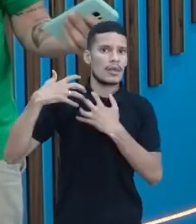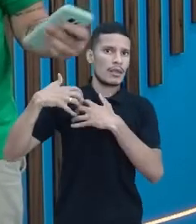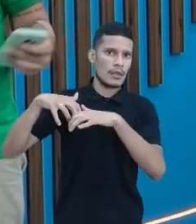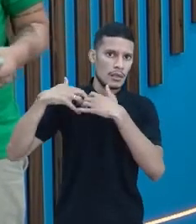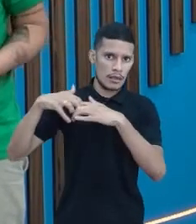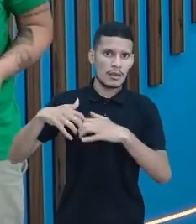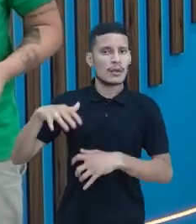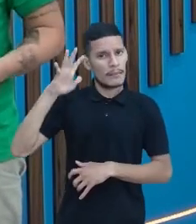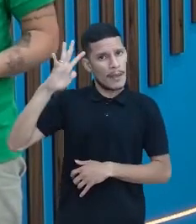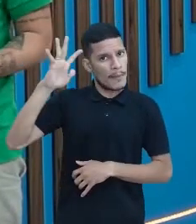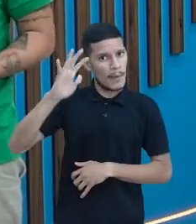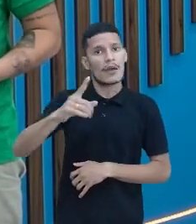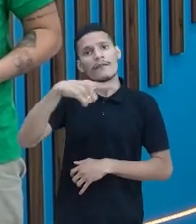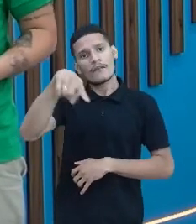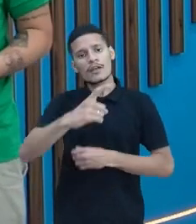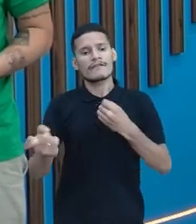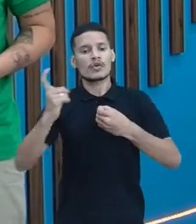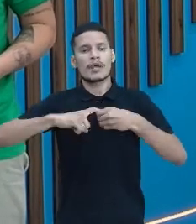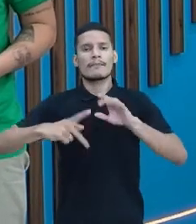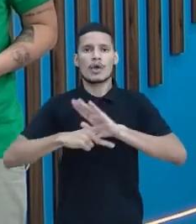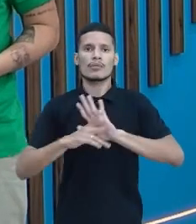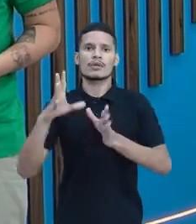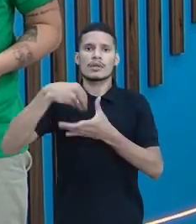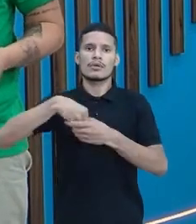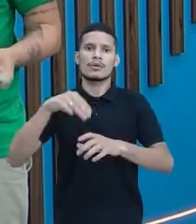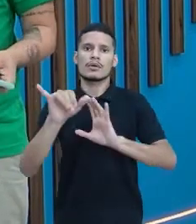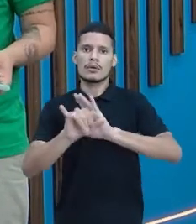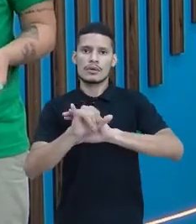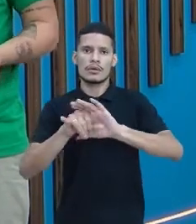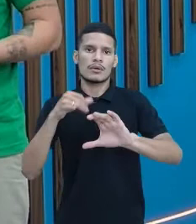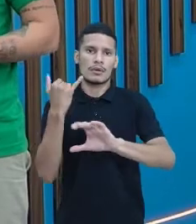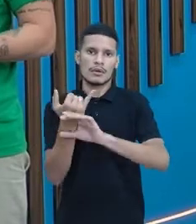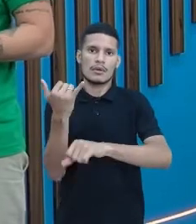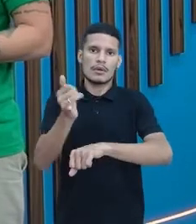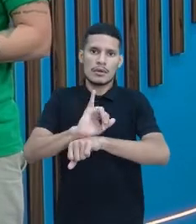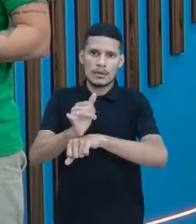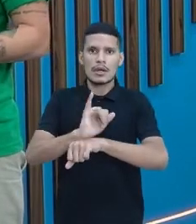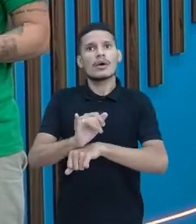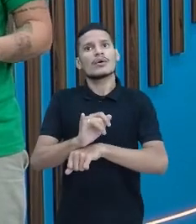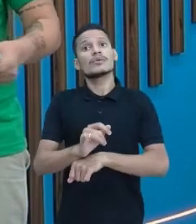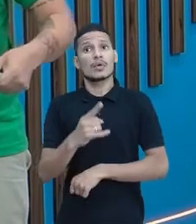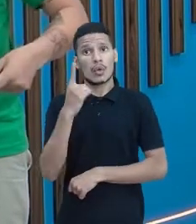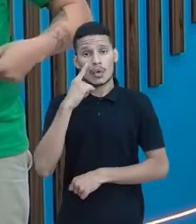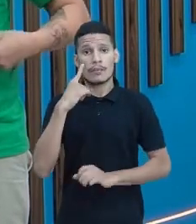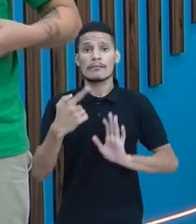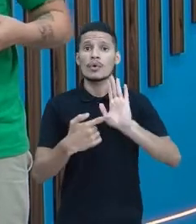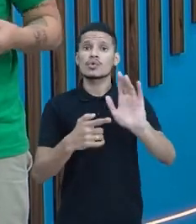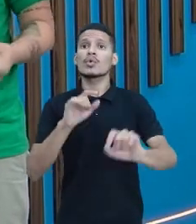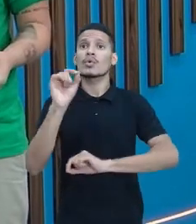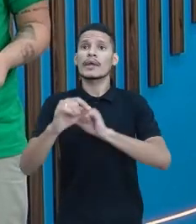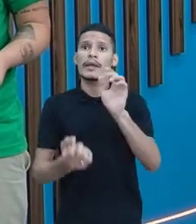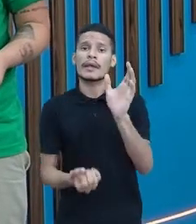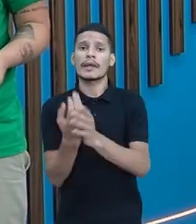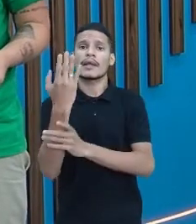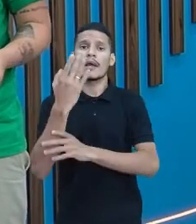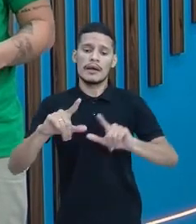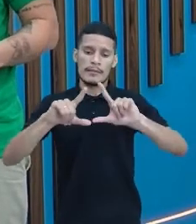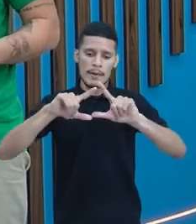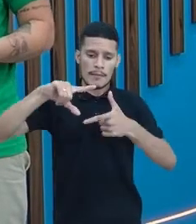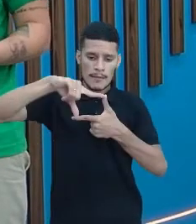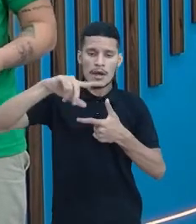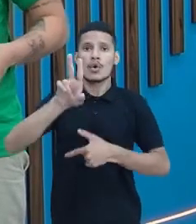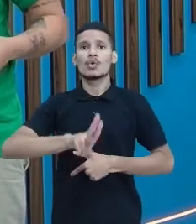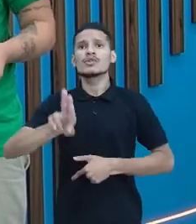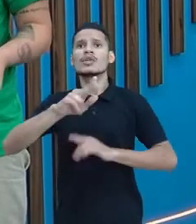vale a pena você voltar lá na playlist do canal e dar uma olhada, né? A gente fez a sugestão de construir um triângulo retângulo